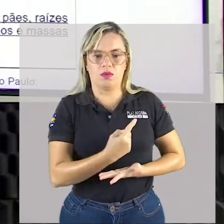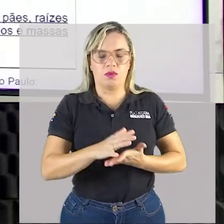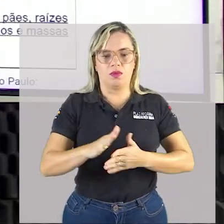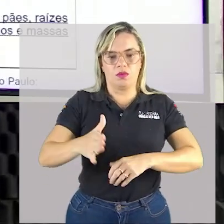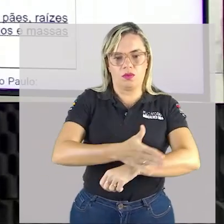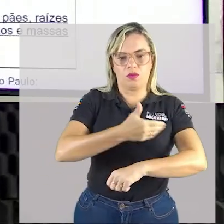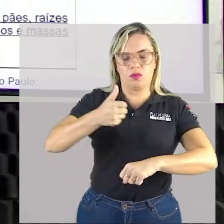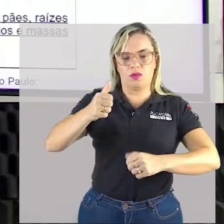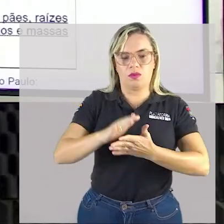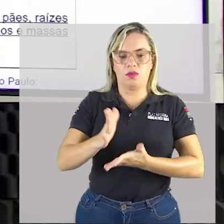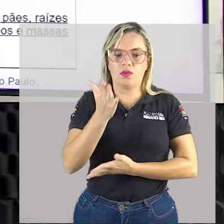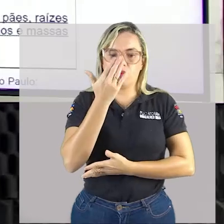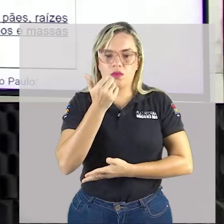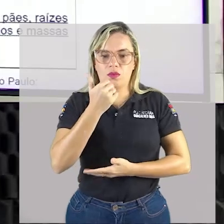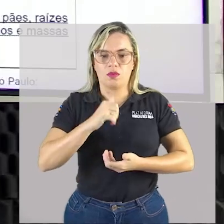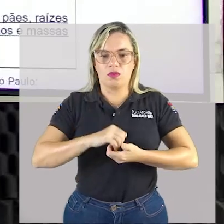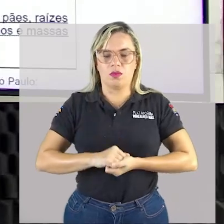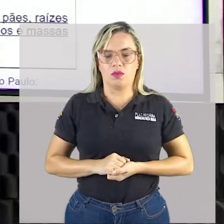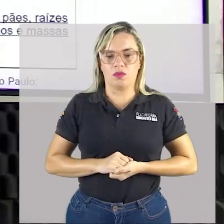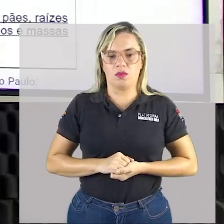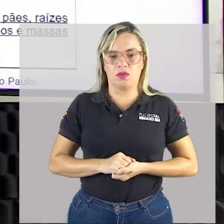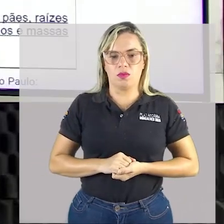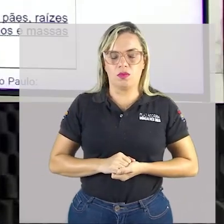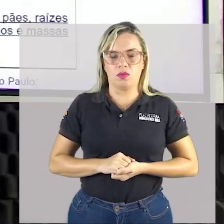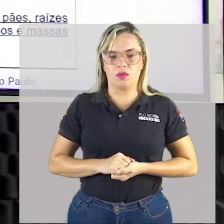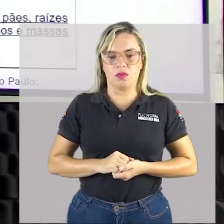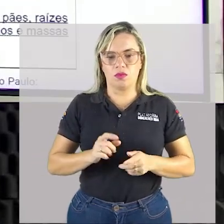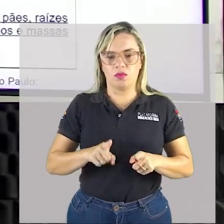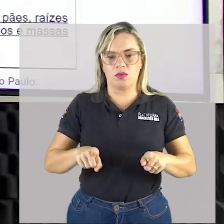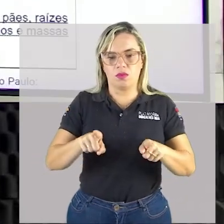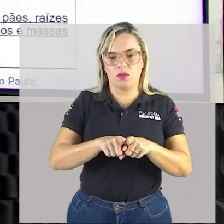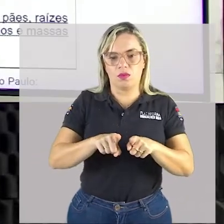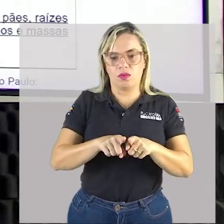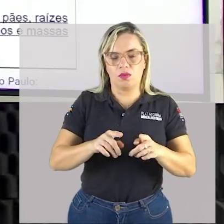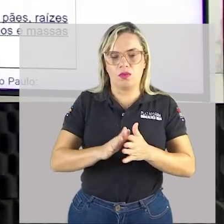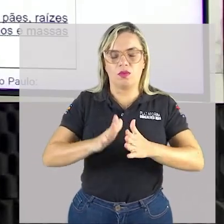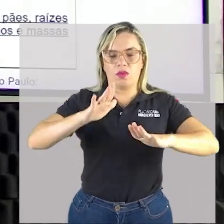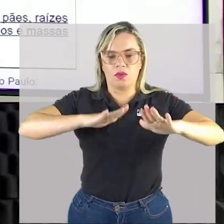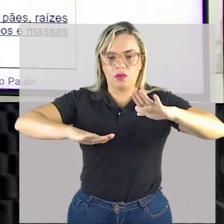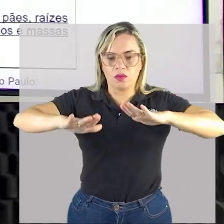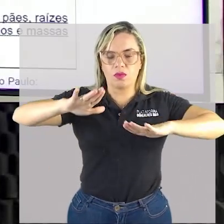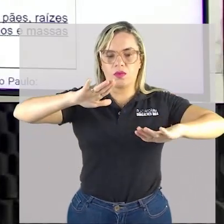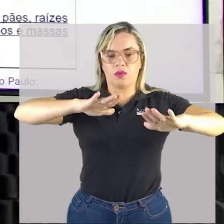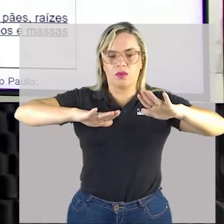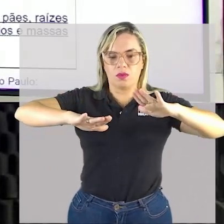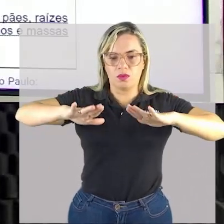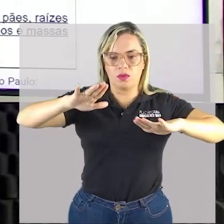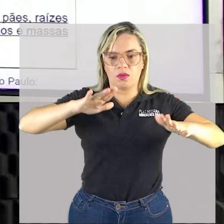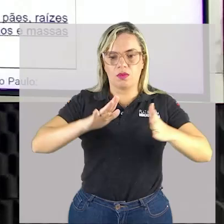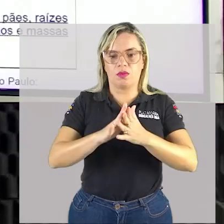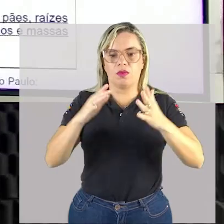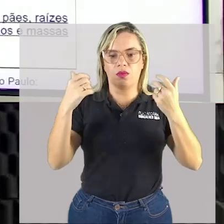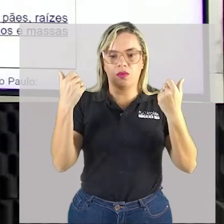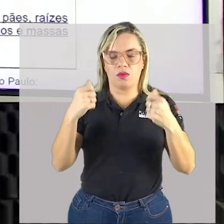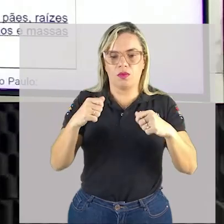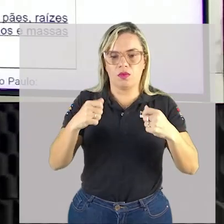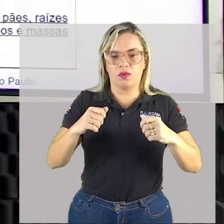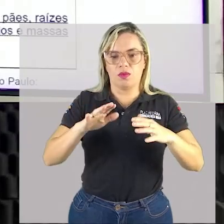melhor alimentação, né? E com moderação, com cuidado, né? A gente precisa aí